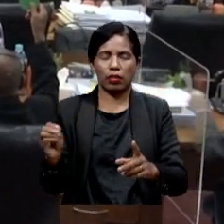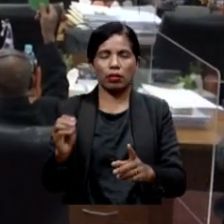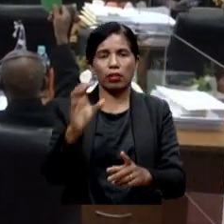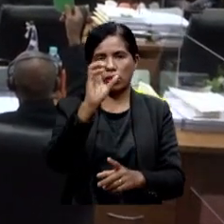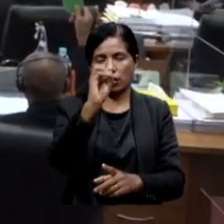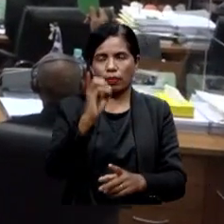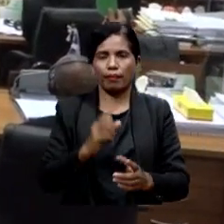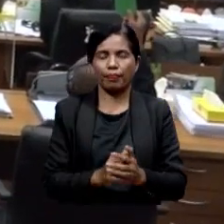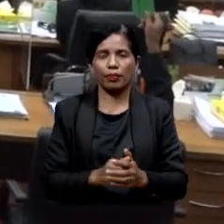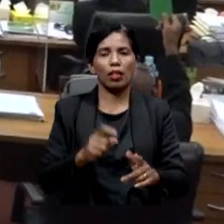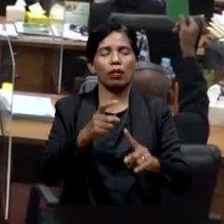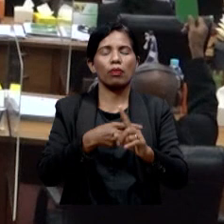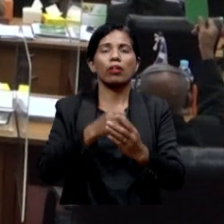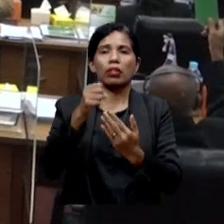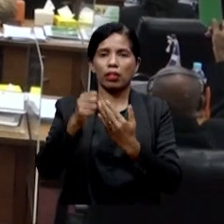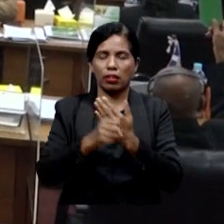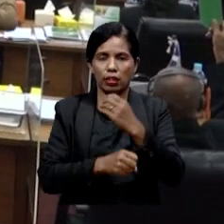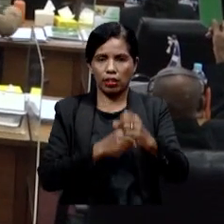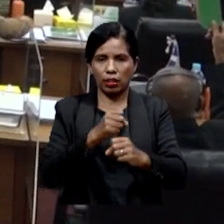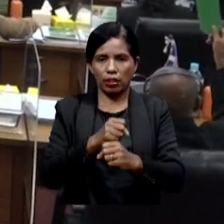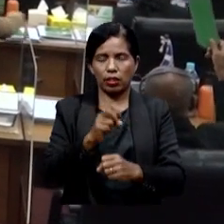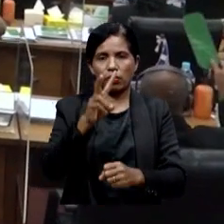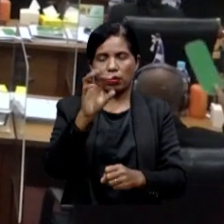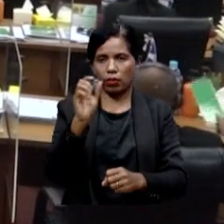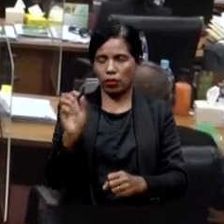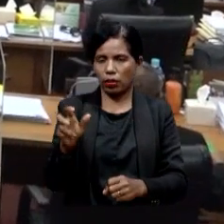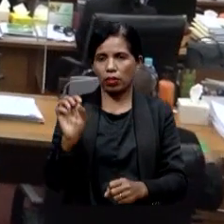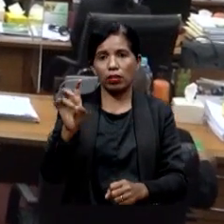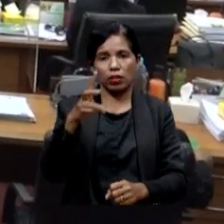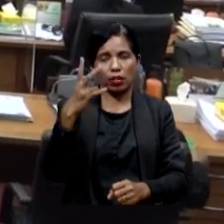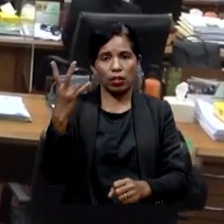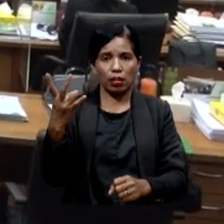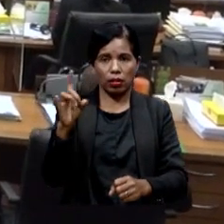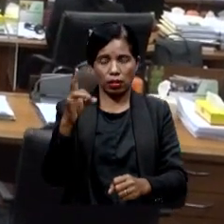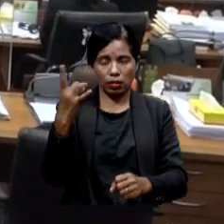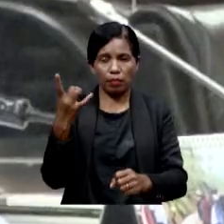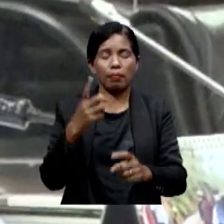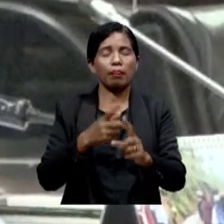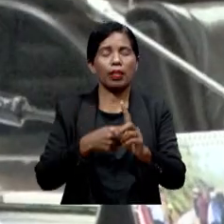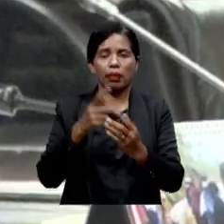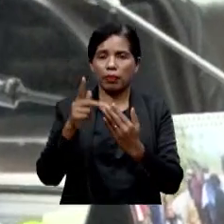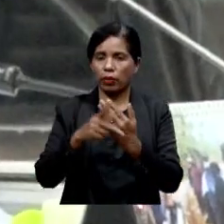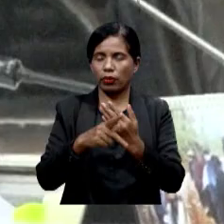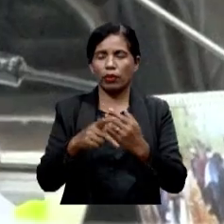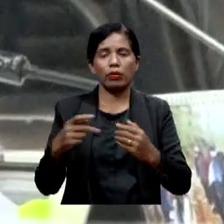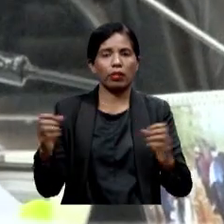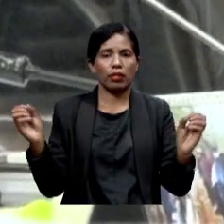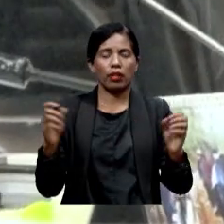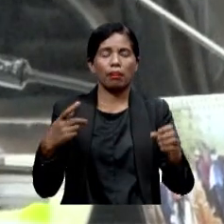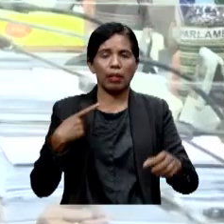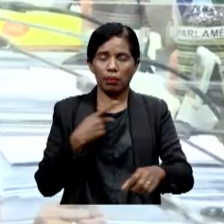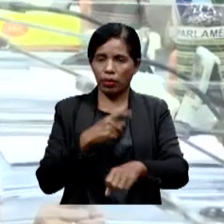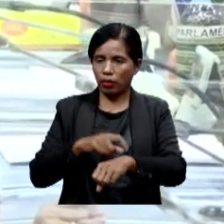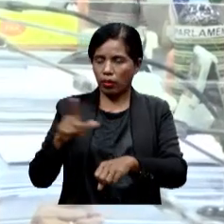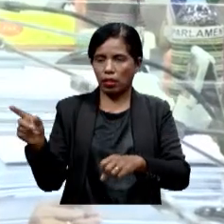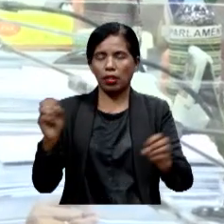zero. E a fulan setembro tinan rin rua Sanalo Rasingualo, Parlamento Nacional Mos la autoriza viagem